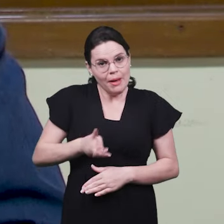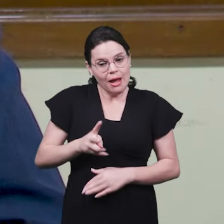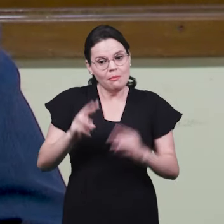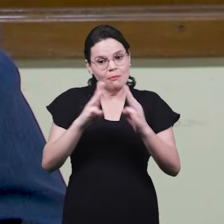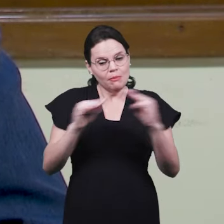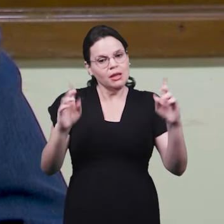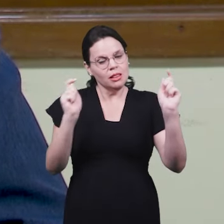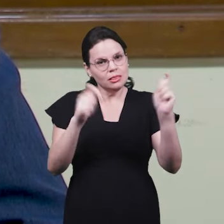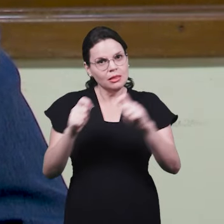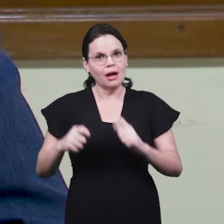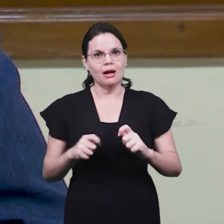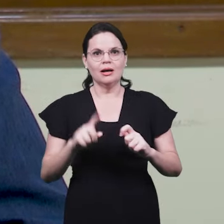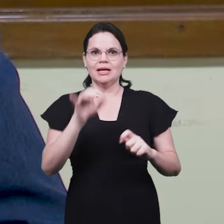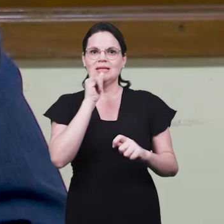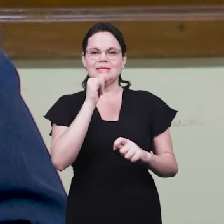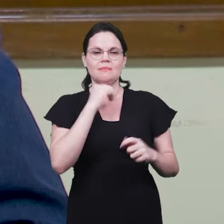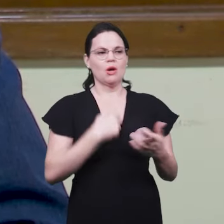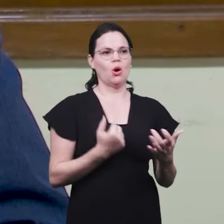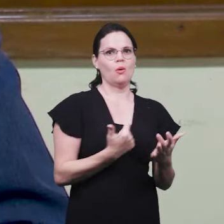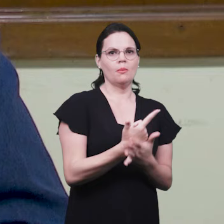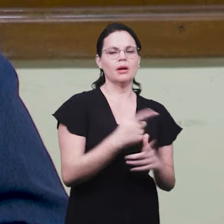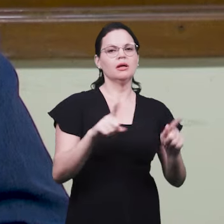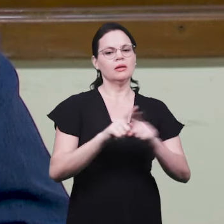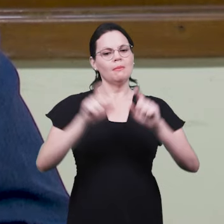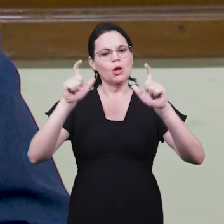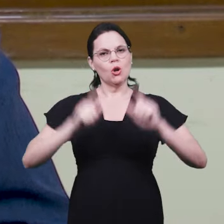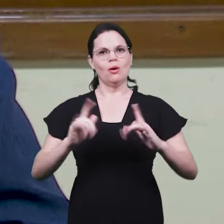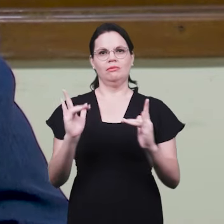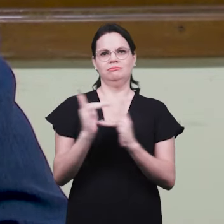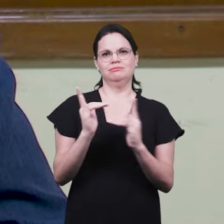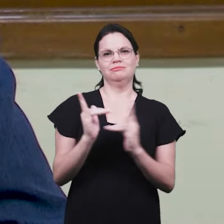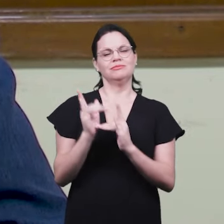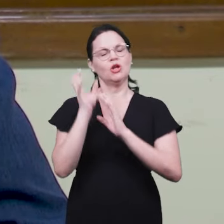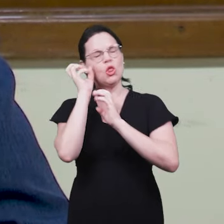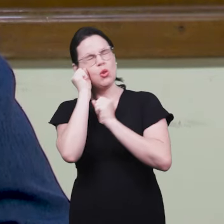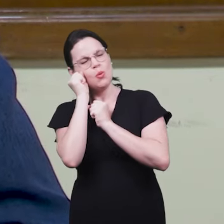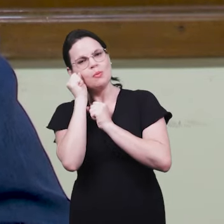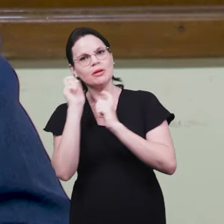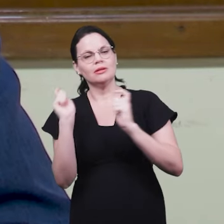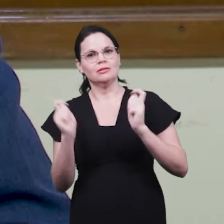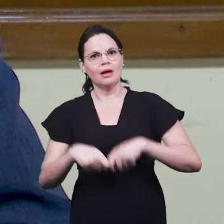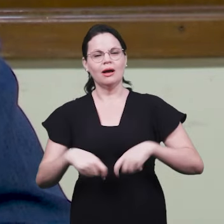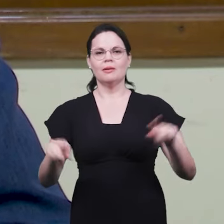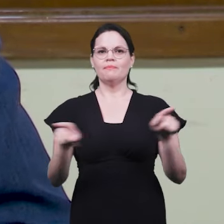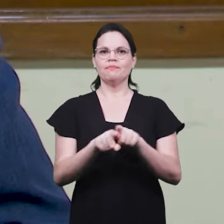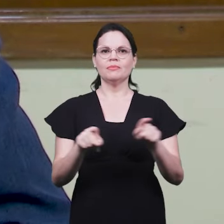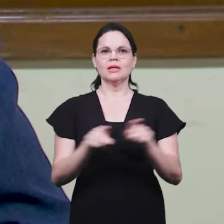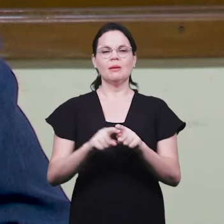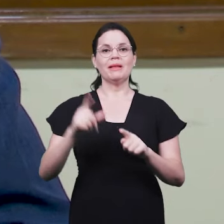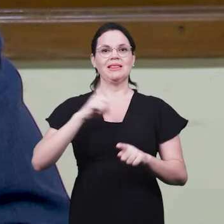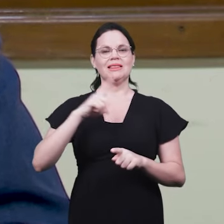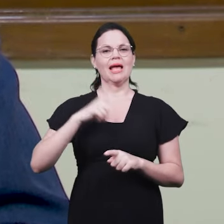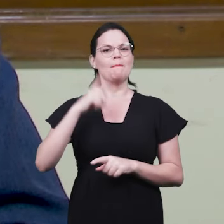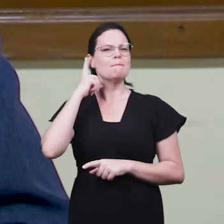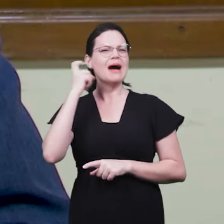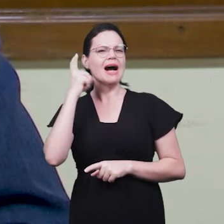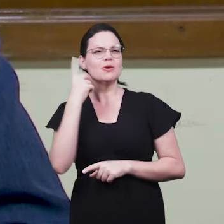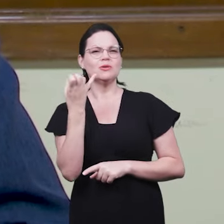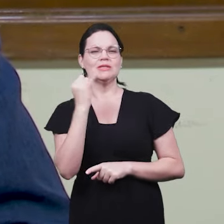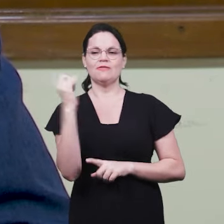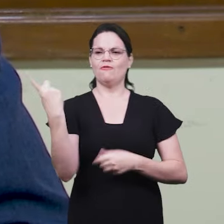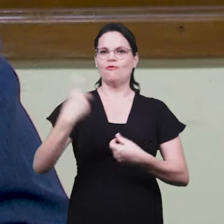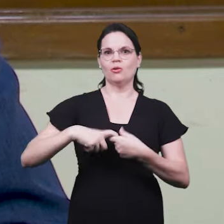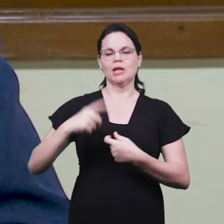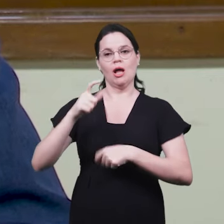até os locais para dormir, para descanso, né? E aqueles sinais para poder, hora de